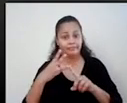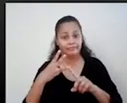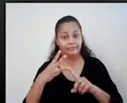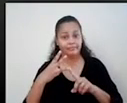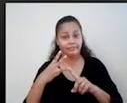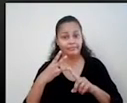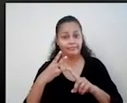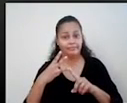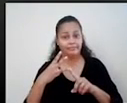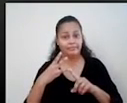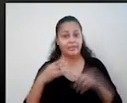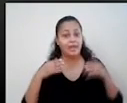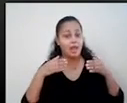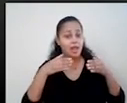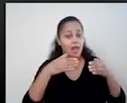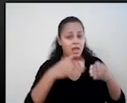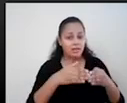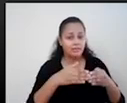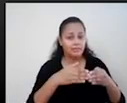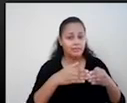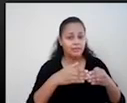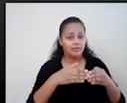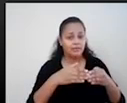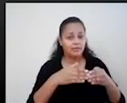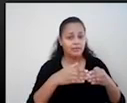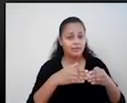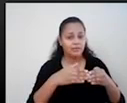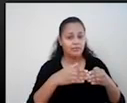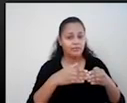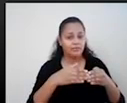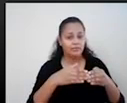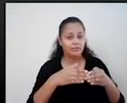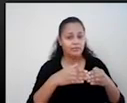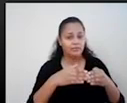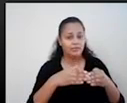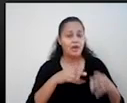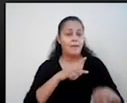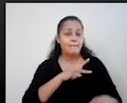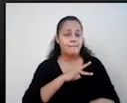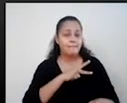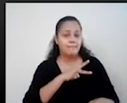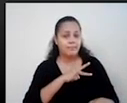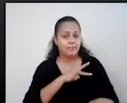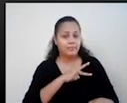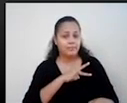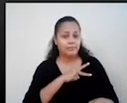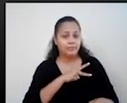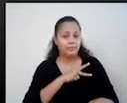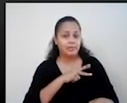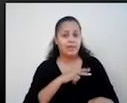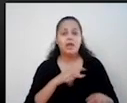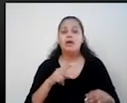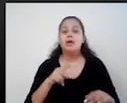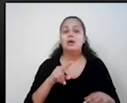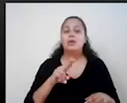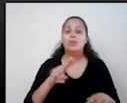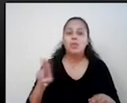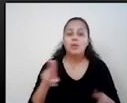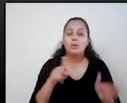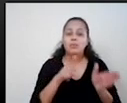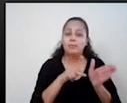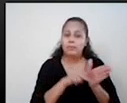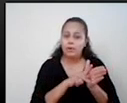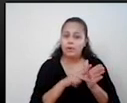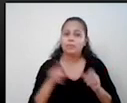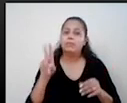Próximo tipo de aposto é o especificativo, tá? Então ele vai particularizar um substantivo, geralmente ele vai ser um nome